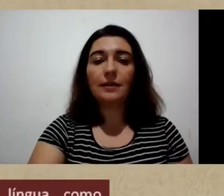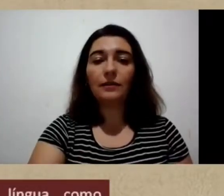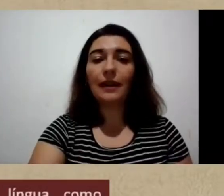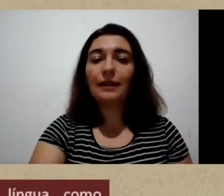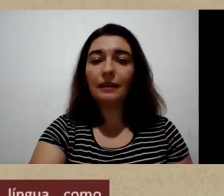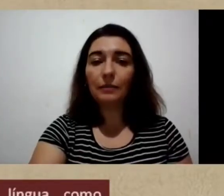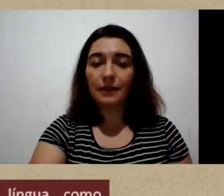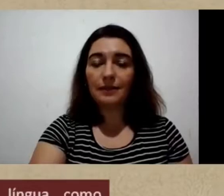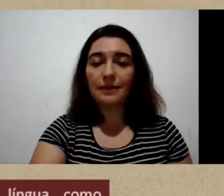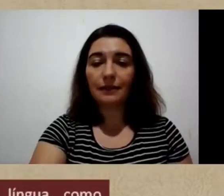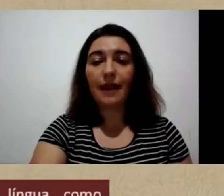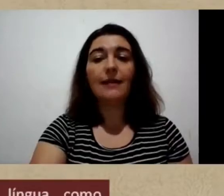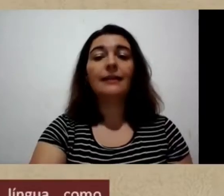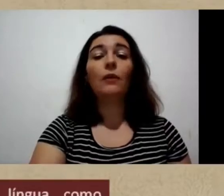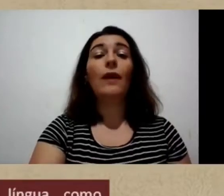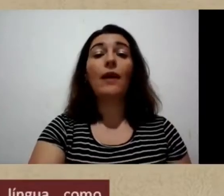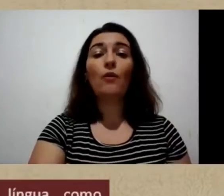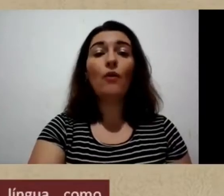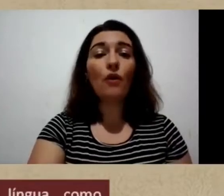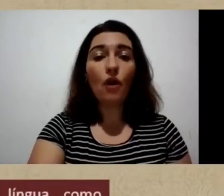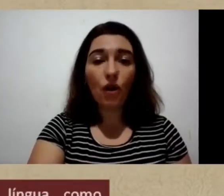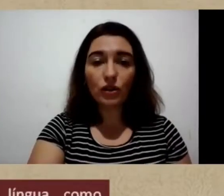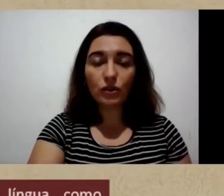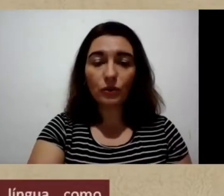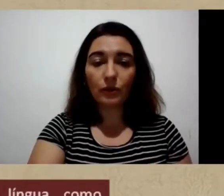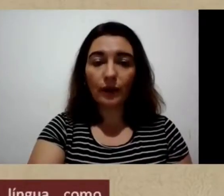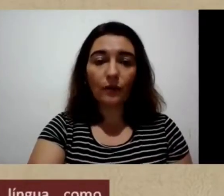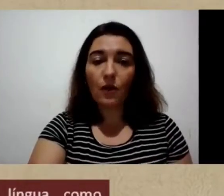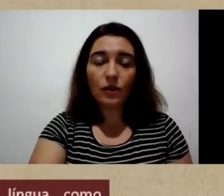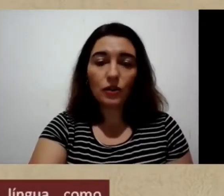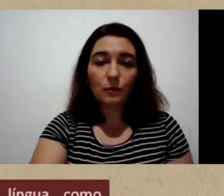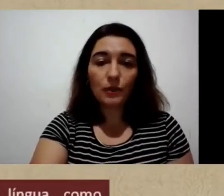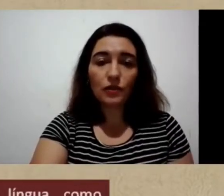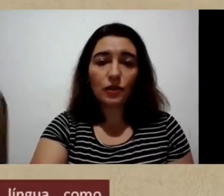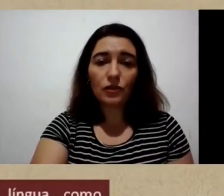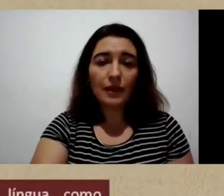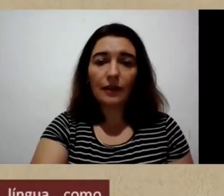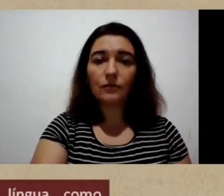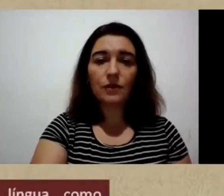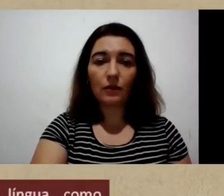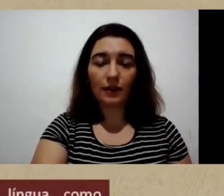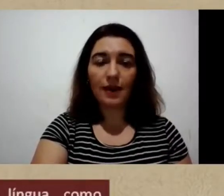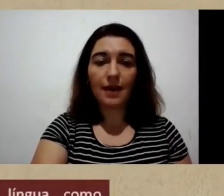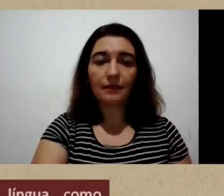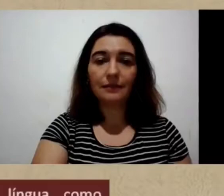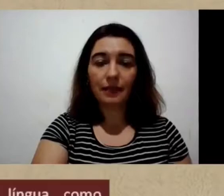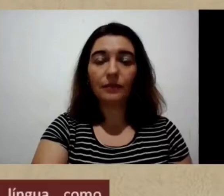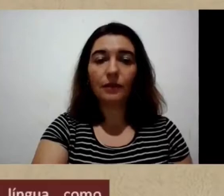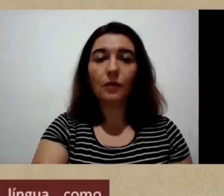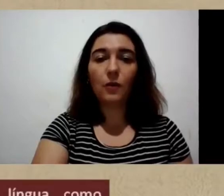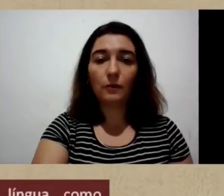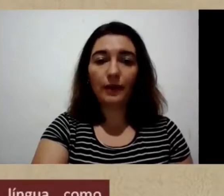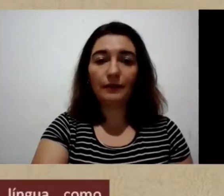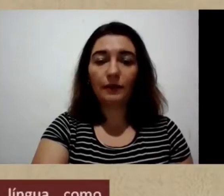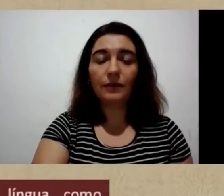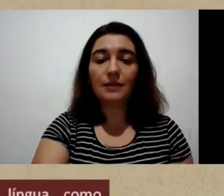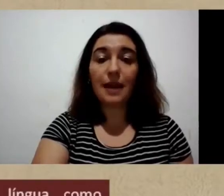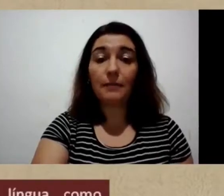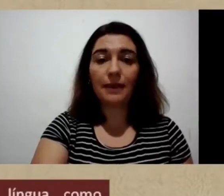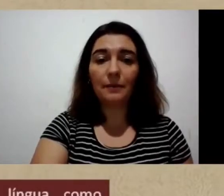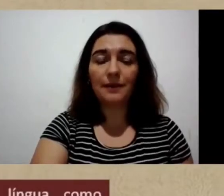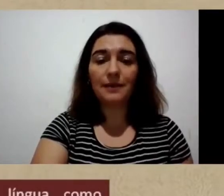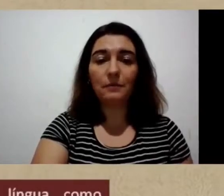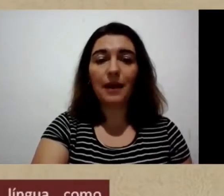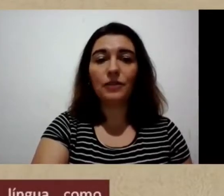aí com a questão da Libras, tá? Então, é um código porque só de olhar eu não sei o que é, né? Eu tenho que compreender, eu tenho